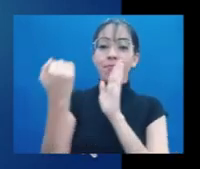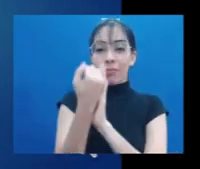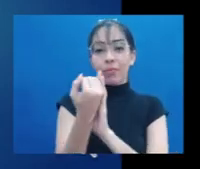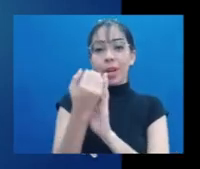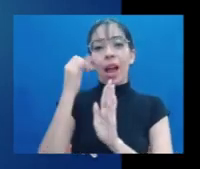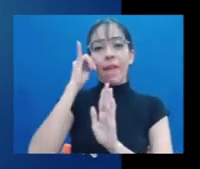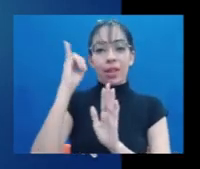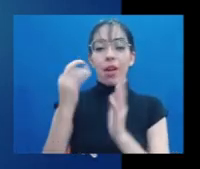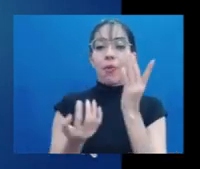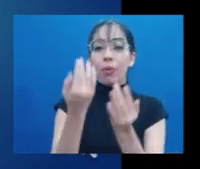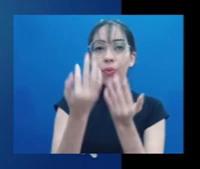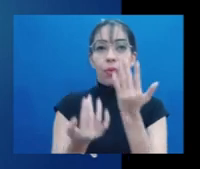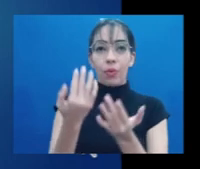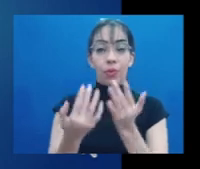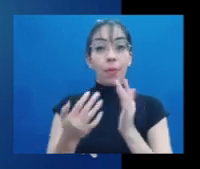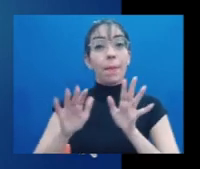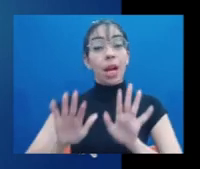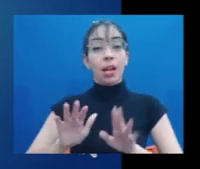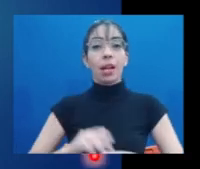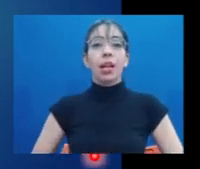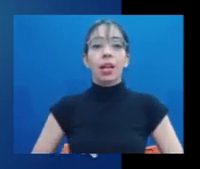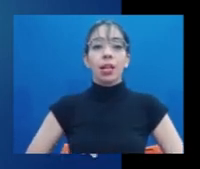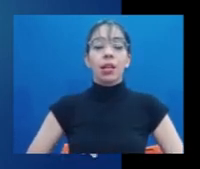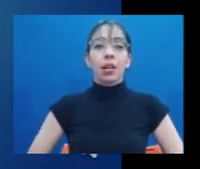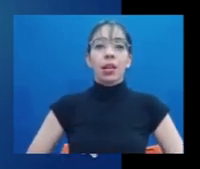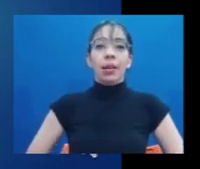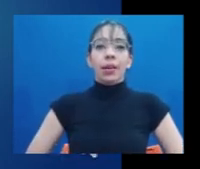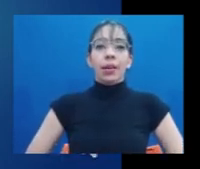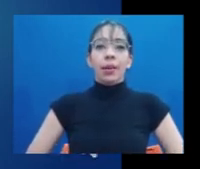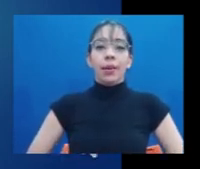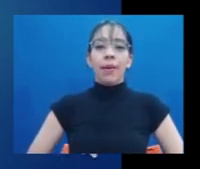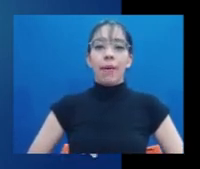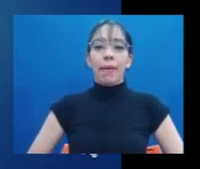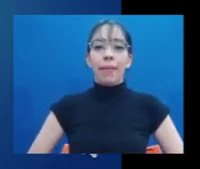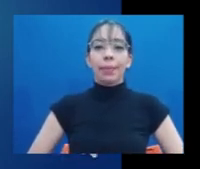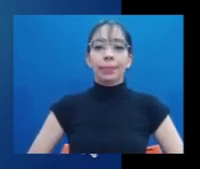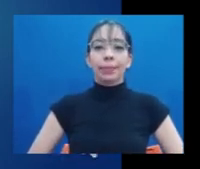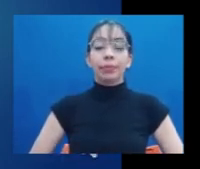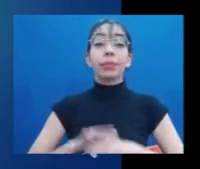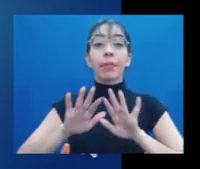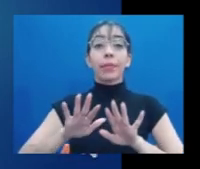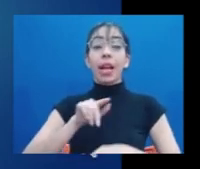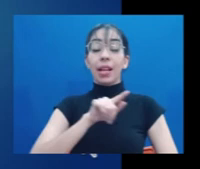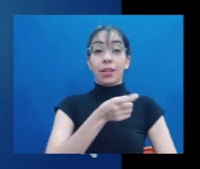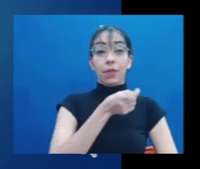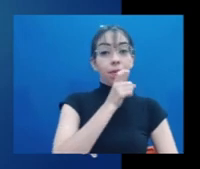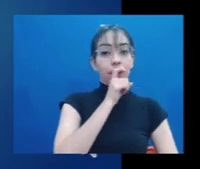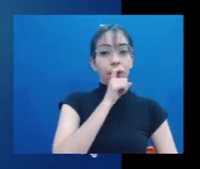mantidos em temperaturas mais baixas, né, ou a temperatura de geladeira, ali que é em torno de 4 graus, ou temperaturas mais baixas ainda do